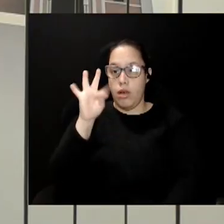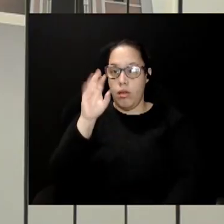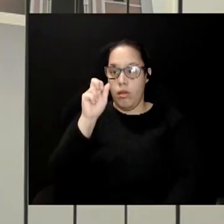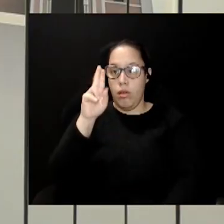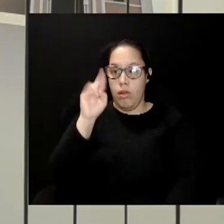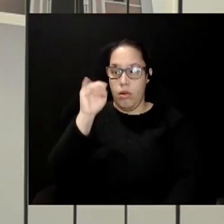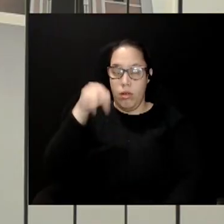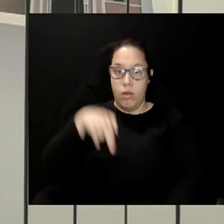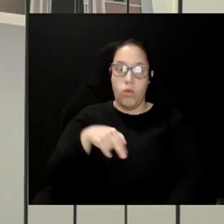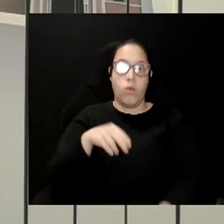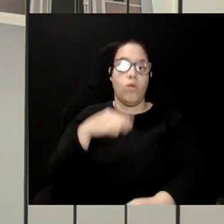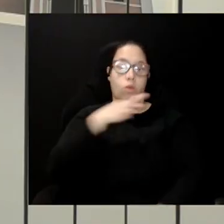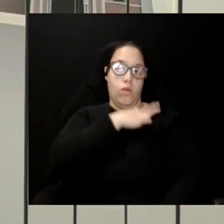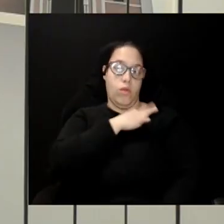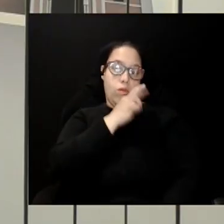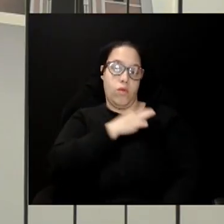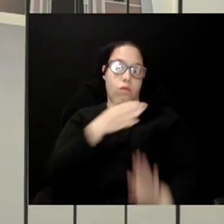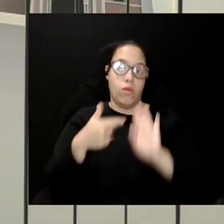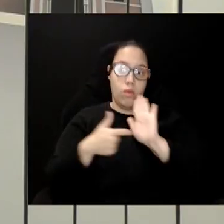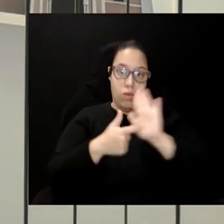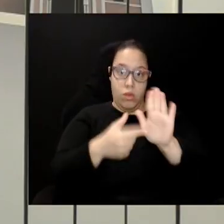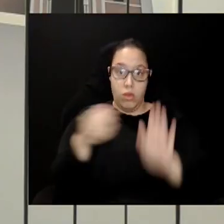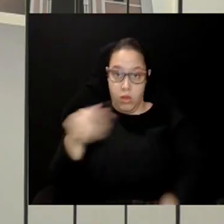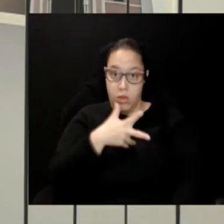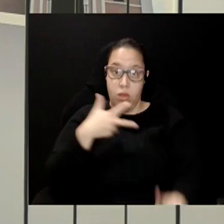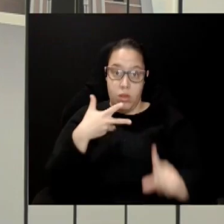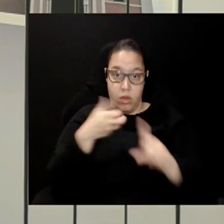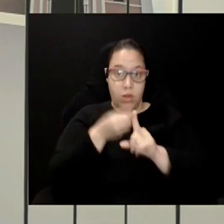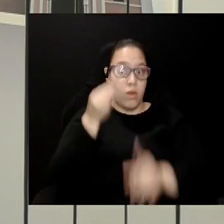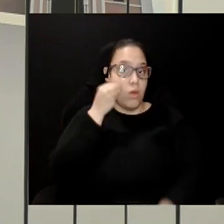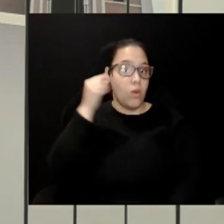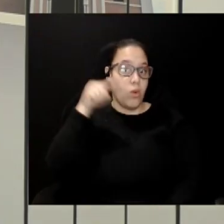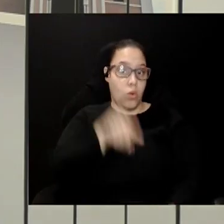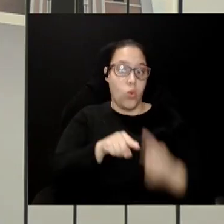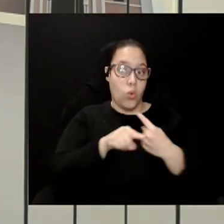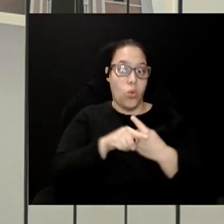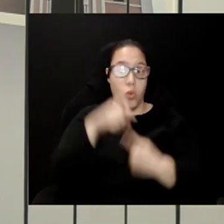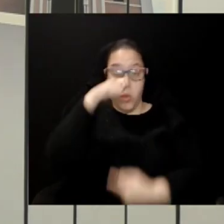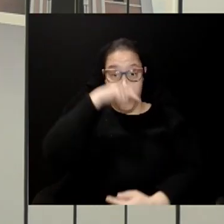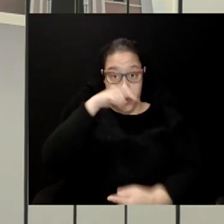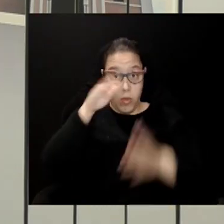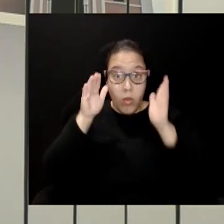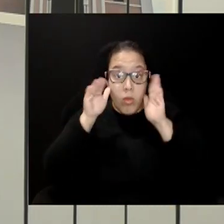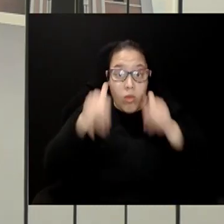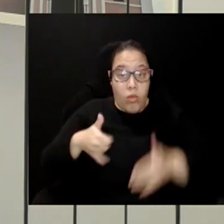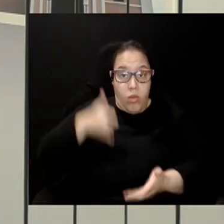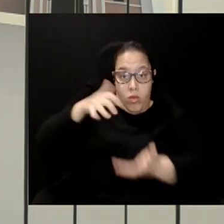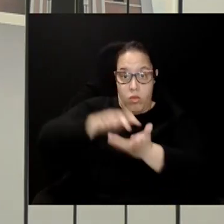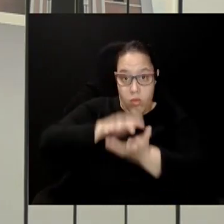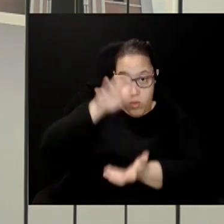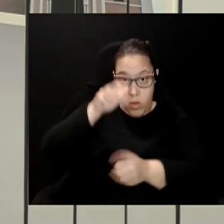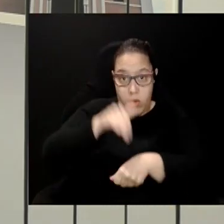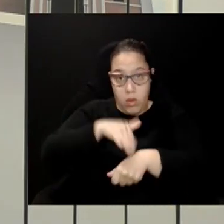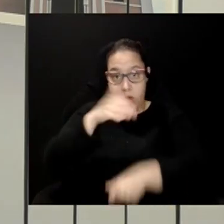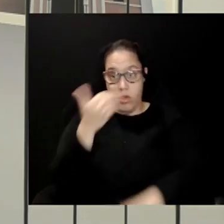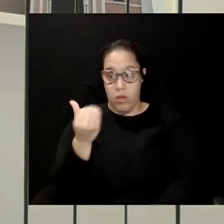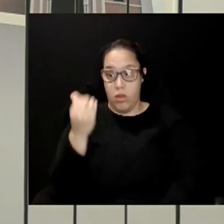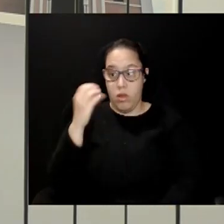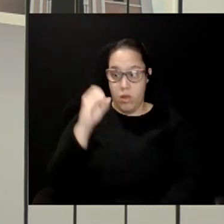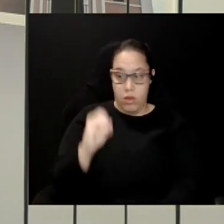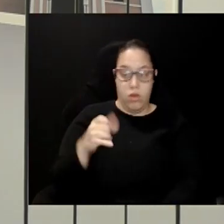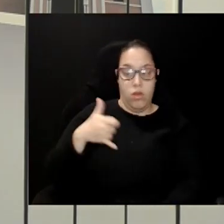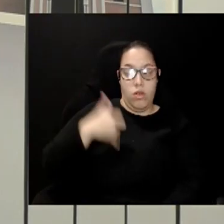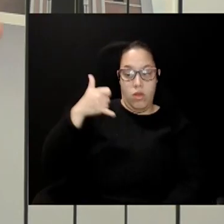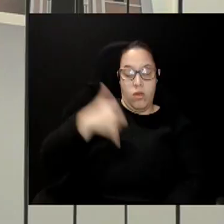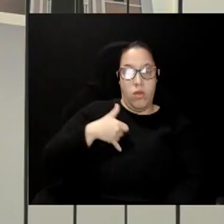para testarem uma nova vacina contra a gripe. O foco são idosos com mais de 60 anos. Confira na